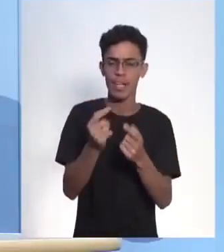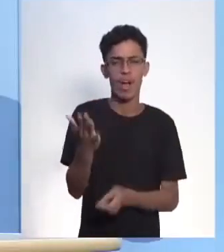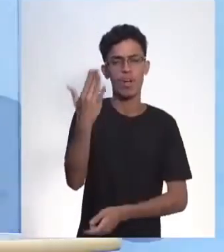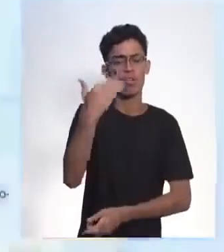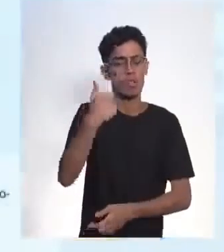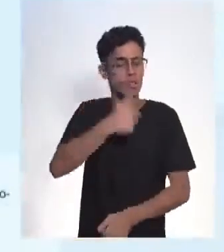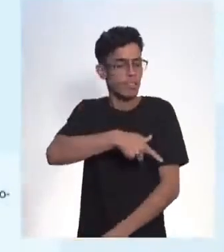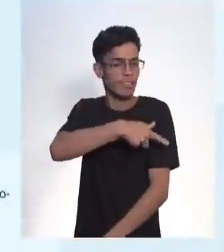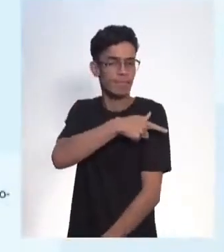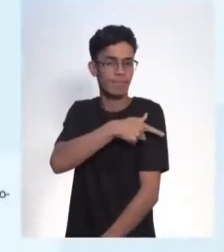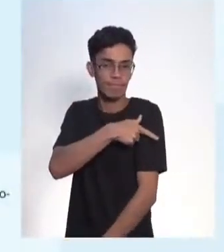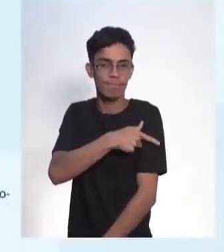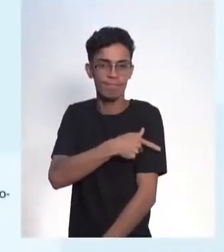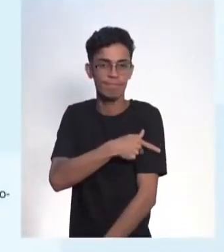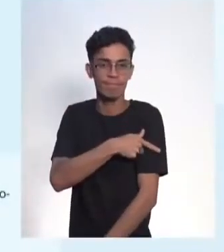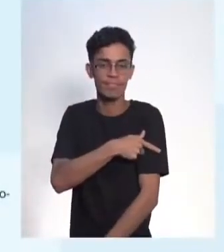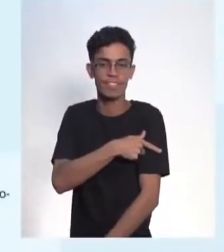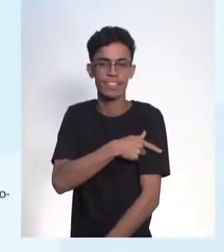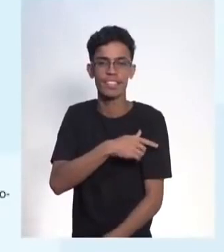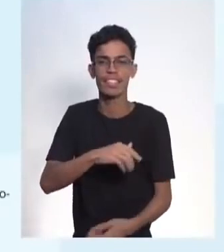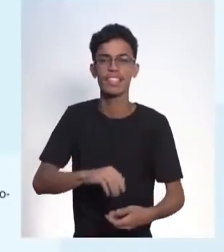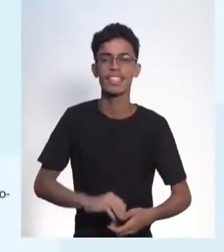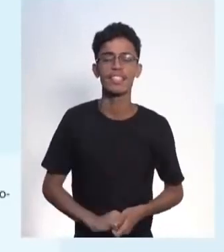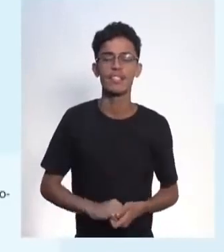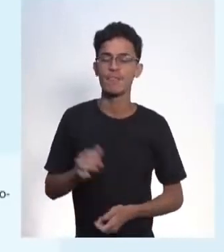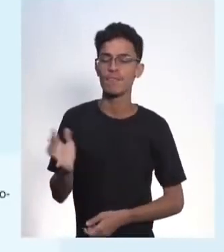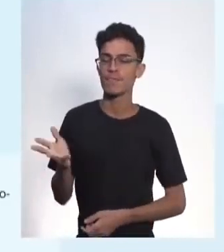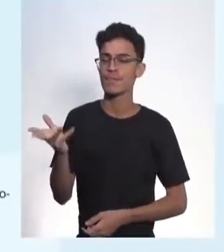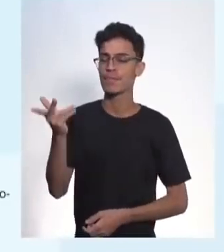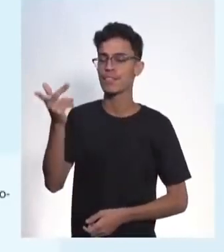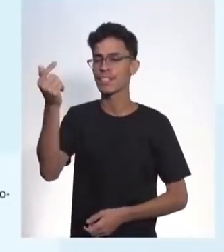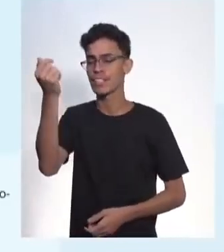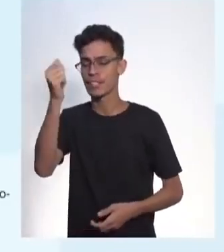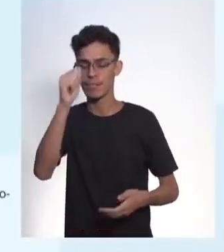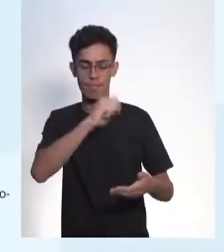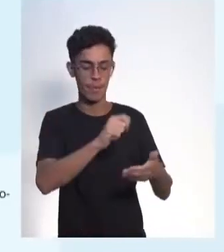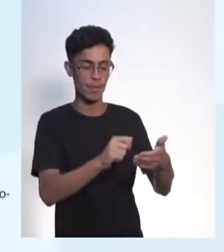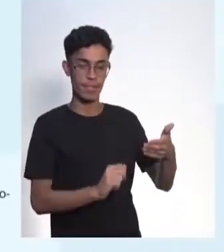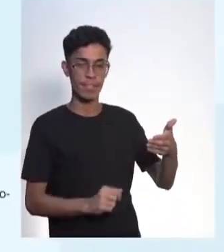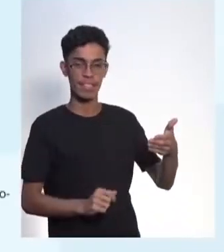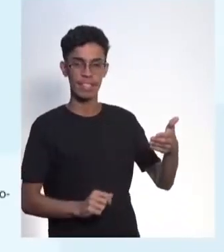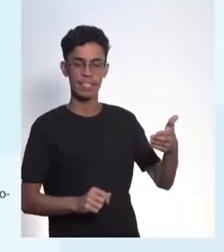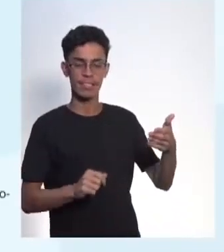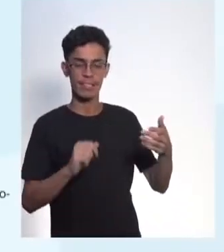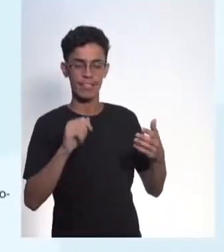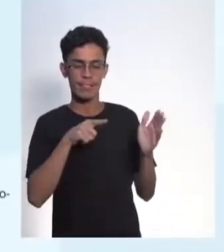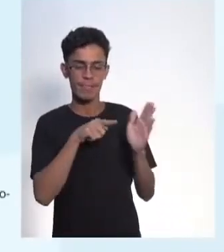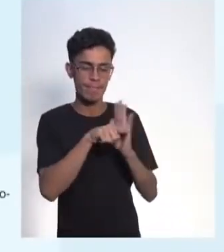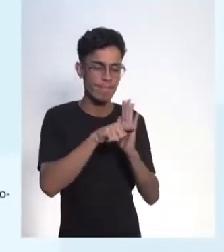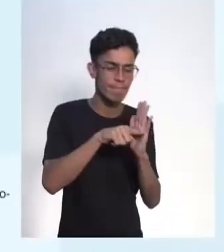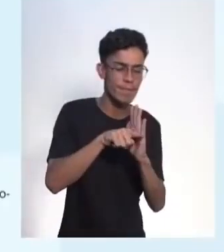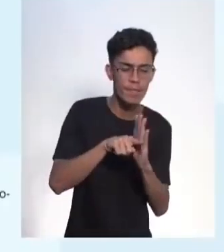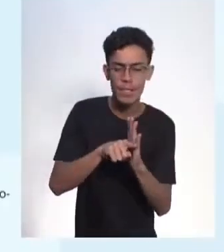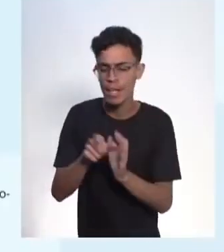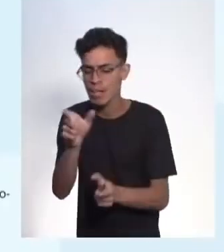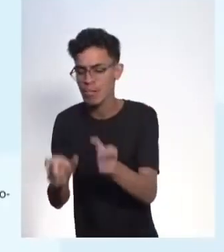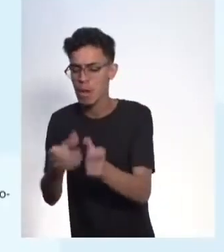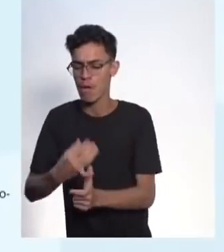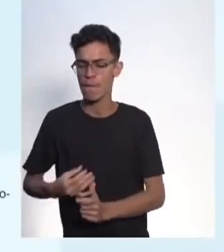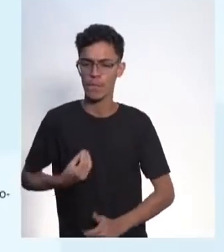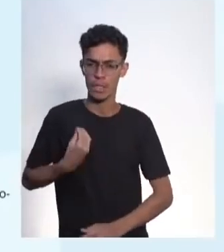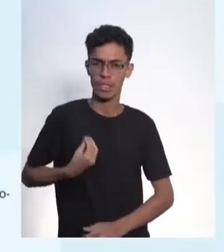lá, sétimo ano. A habilidade do currículo paulista, analisar as condições das